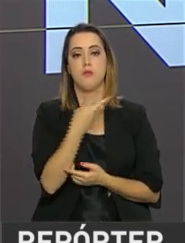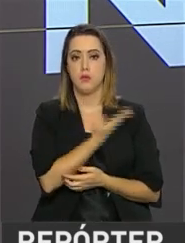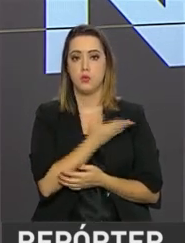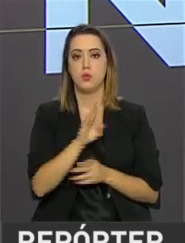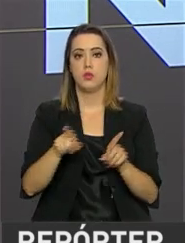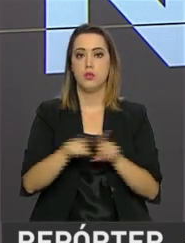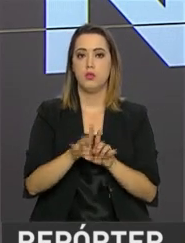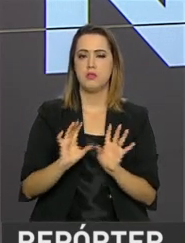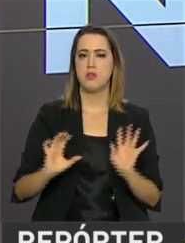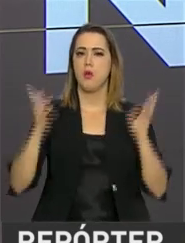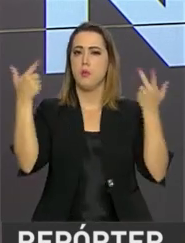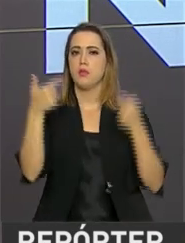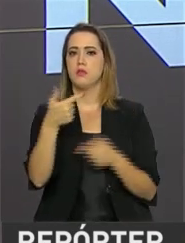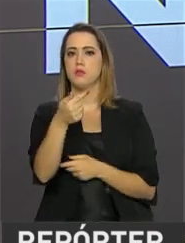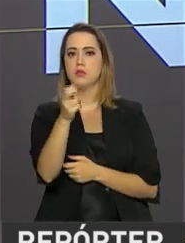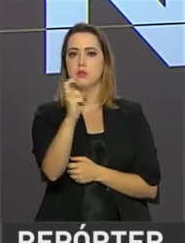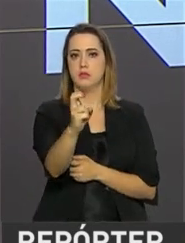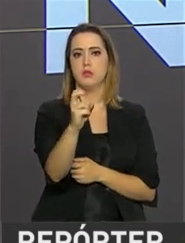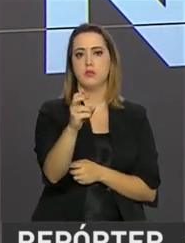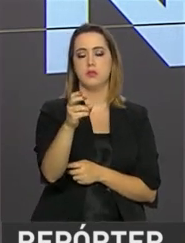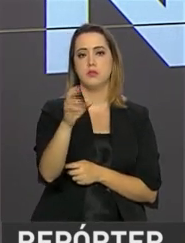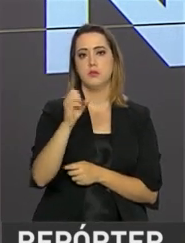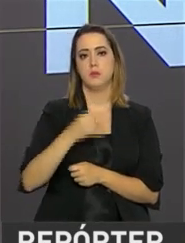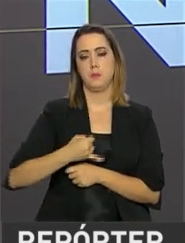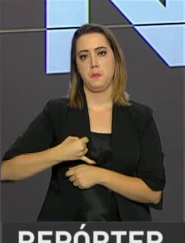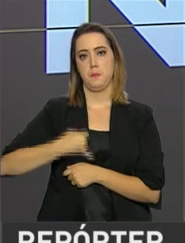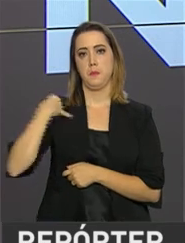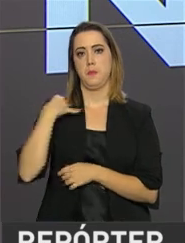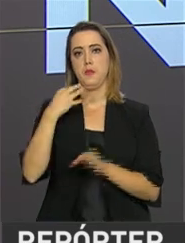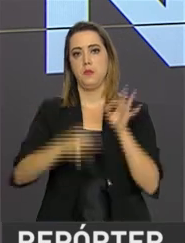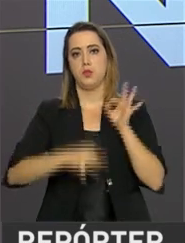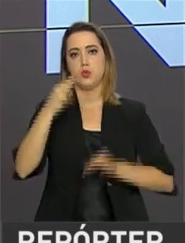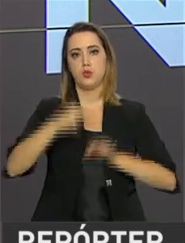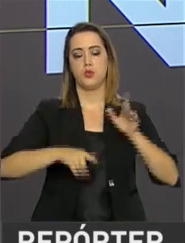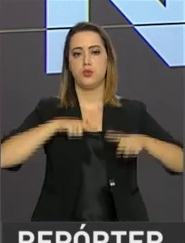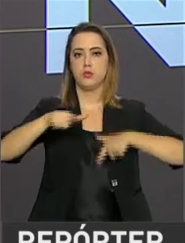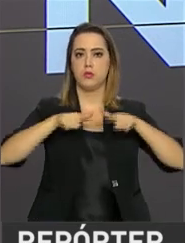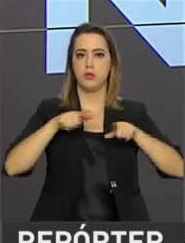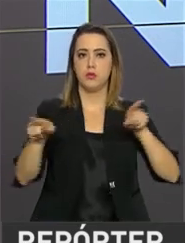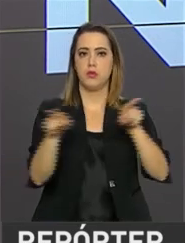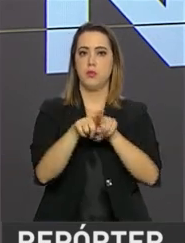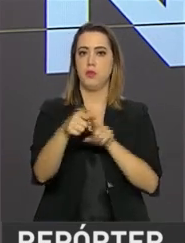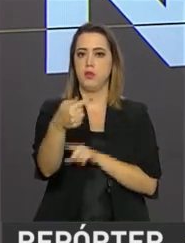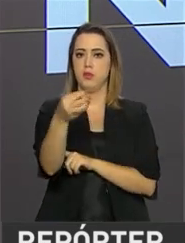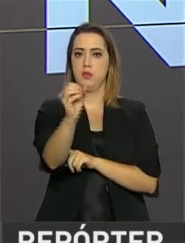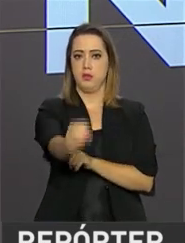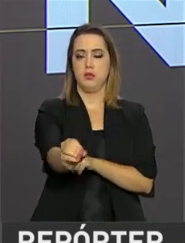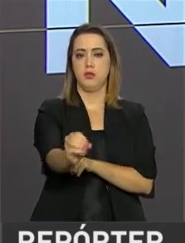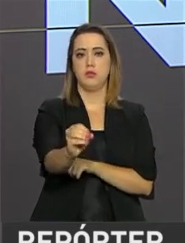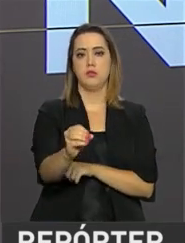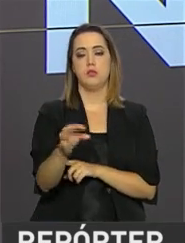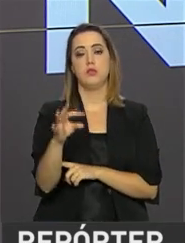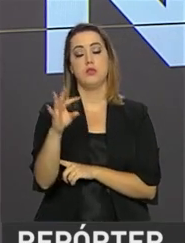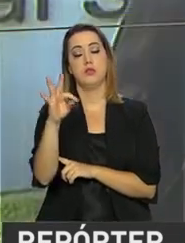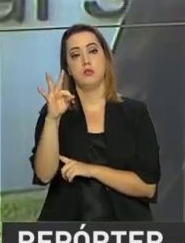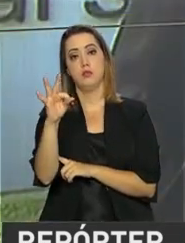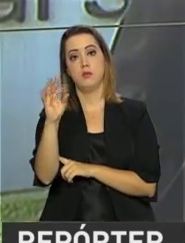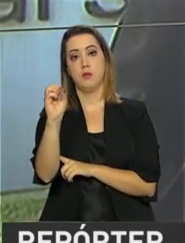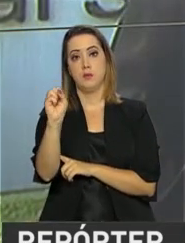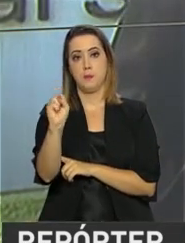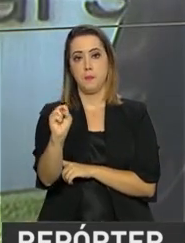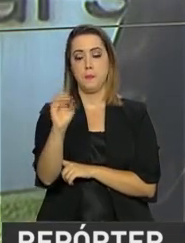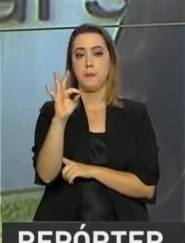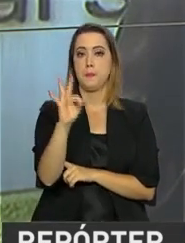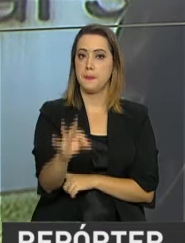comemoração dos 75 anos da justiça do trabalho e dos 70 anos do tribunal superior do trabalho o repórter paulo la sálvia vai